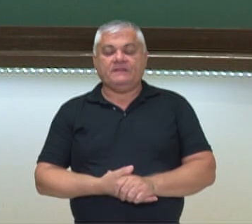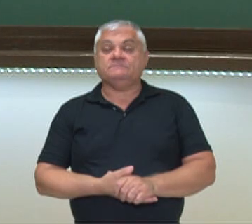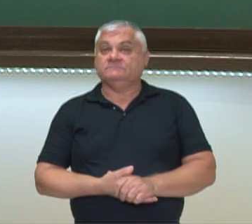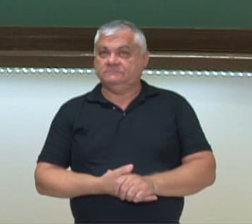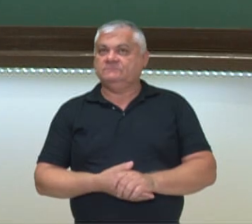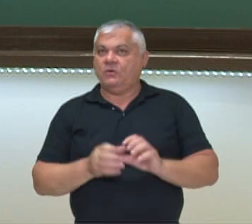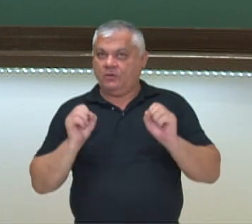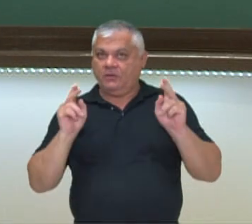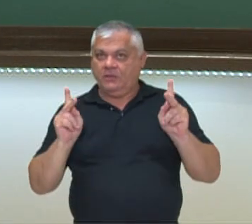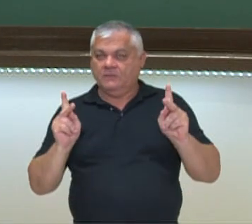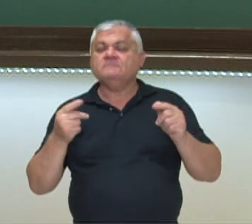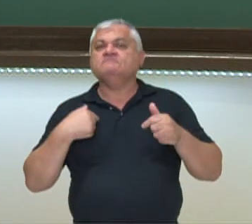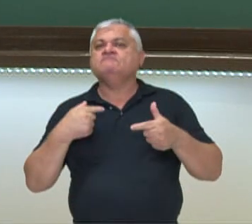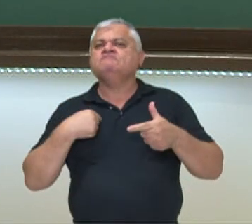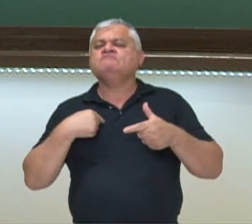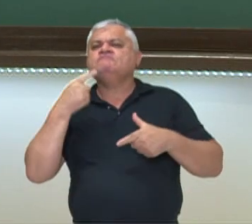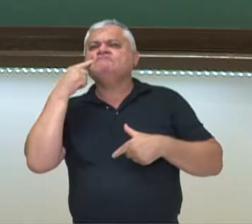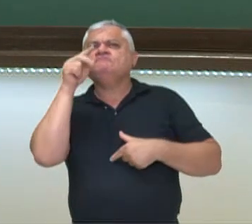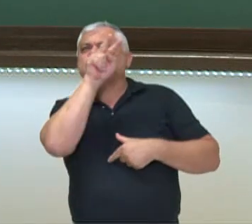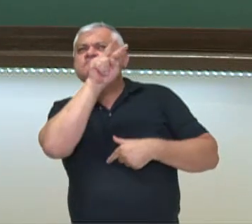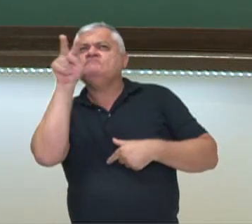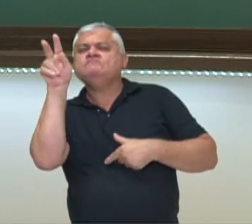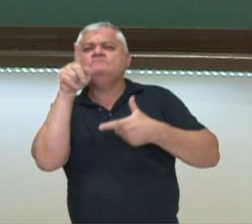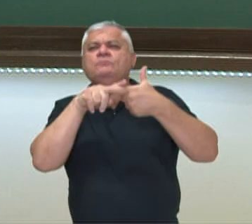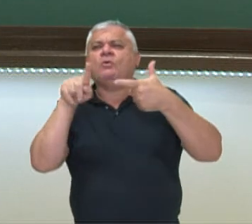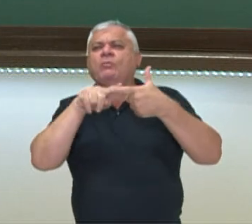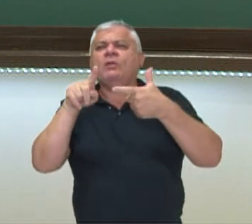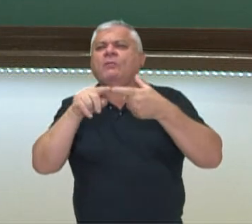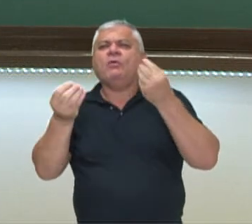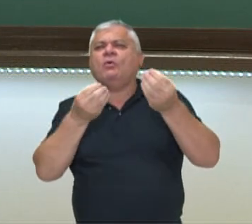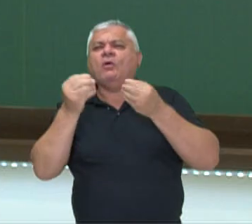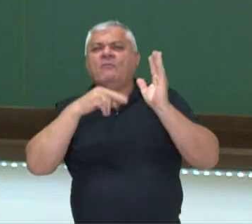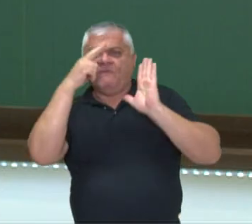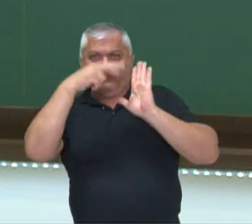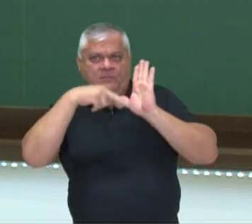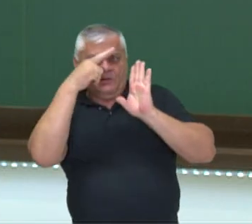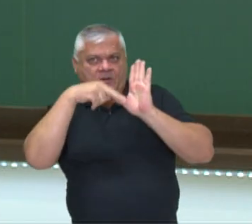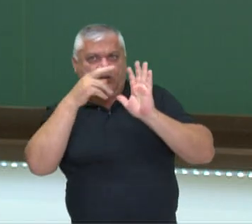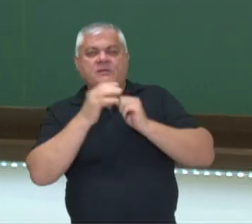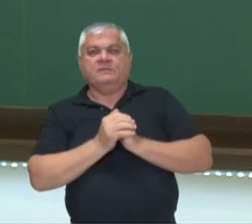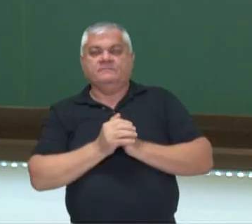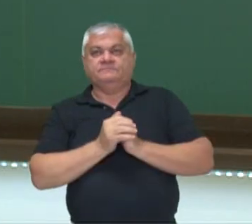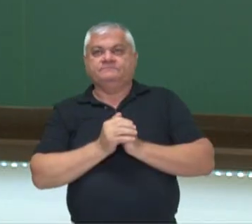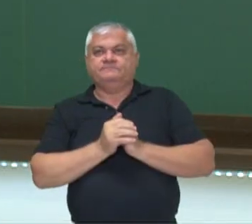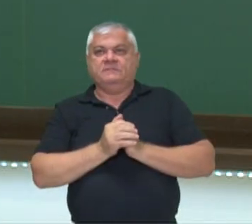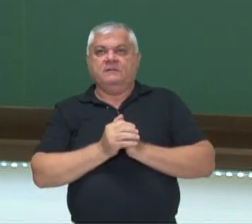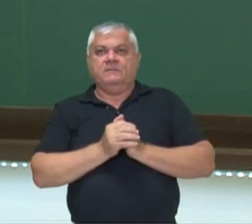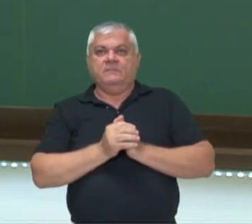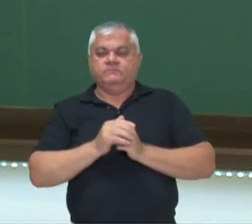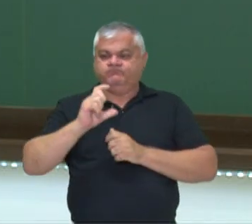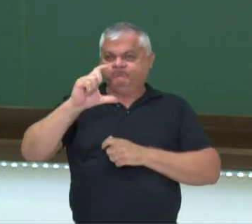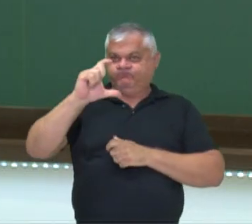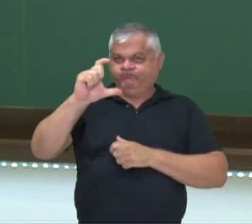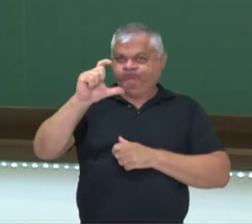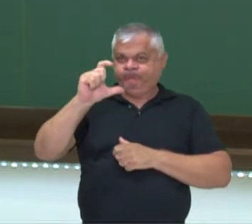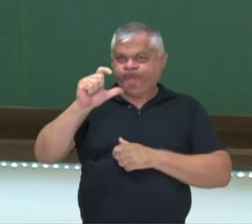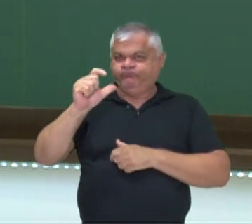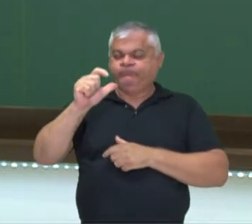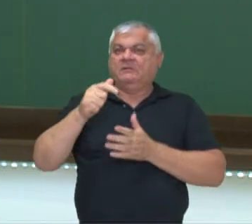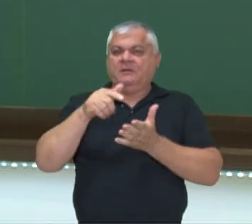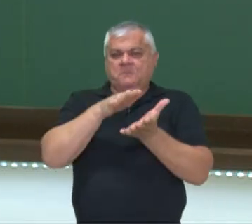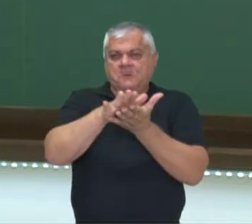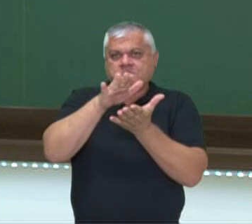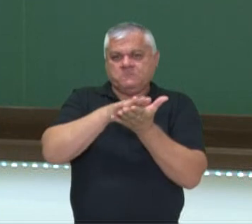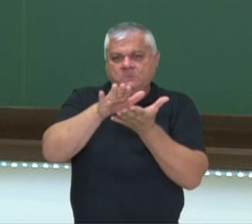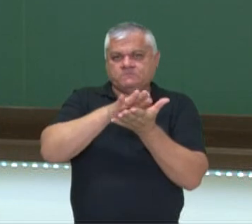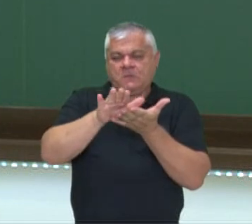Muito bem, gente. Vamos resolver esse exercício, então? Confere comigo o que diz o enunciado. Para fazer um pacote de cartões, uma gráfica corta 100 pedaços